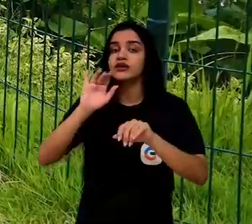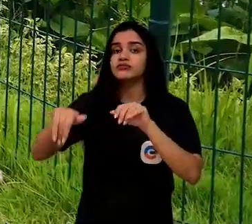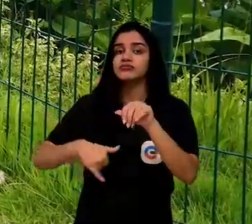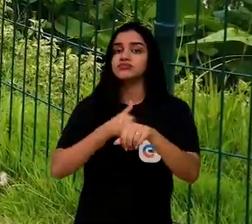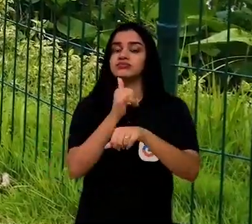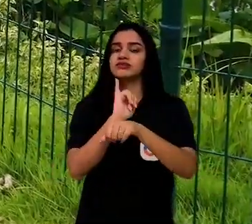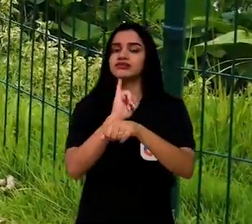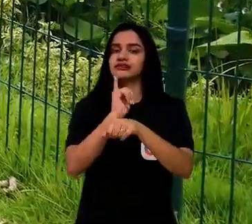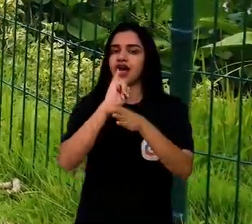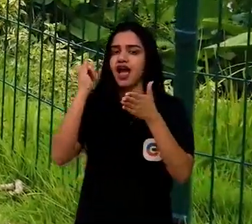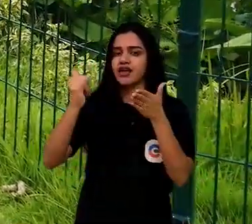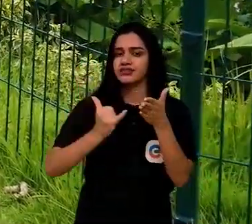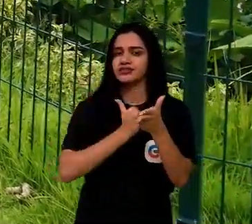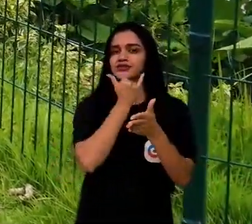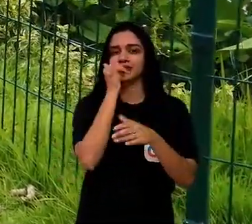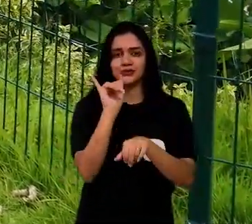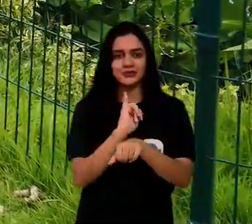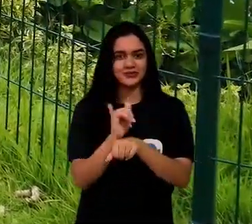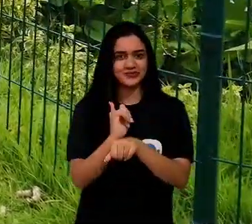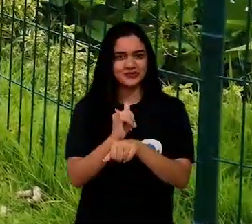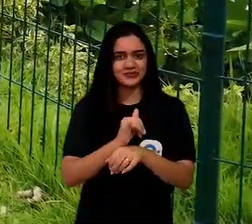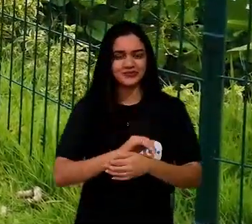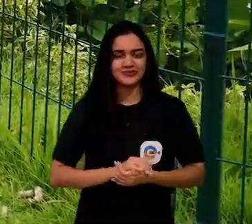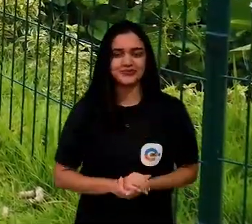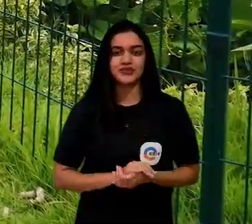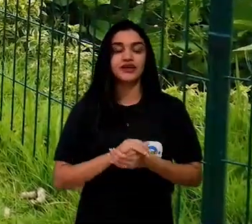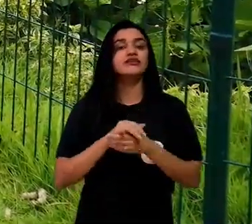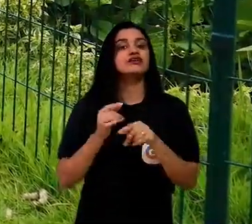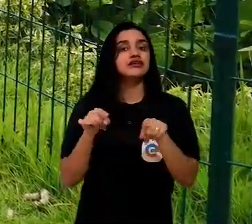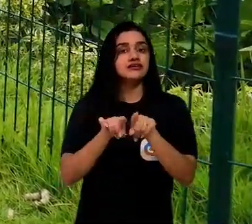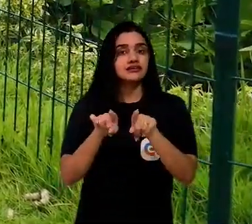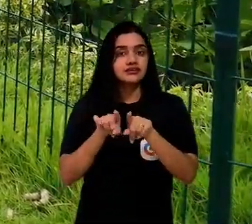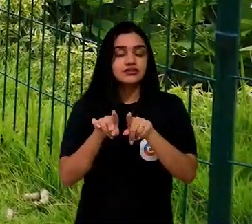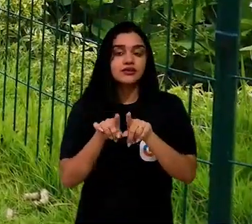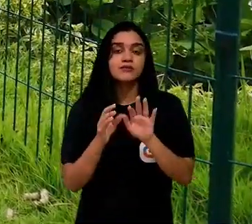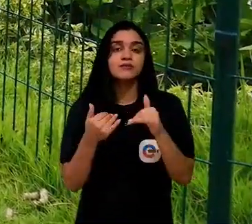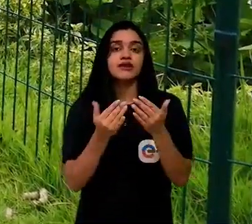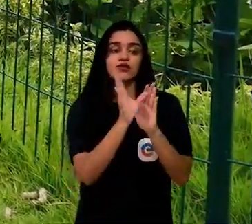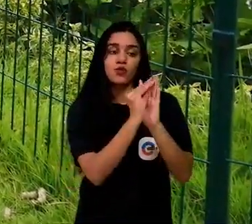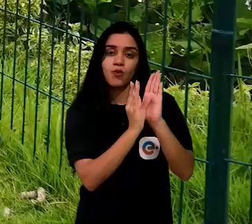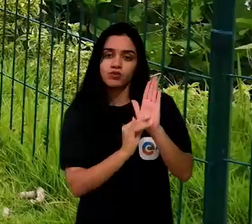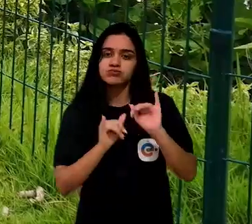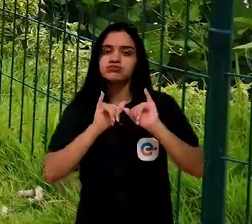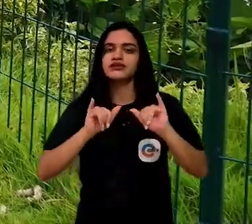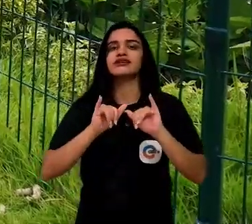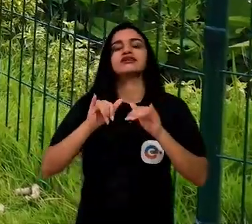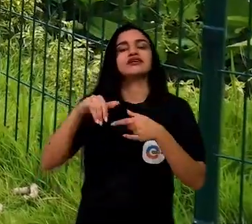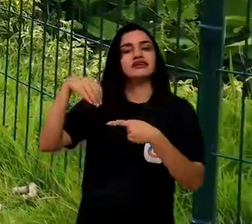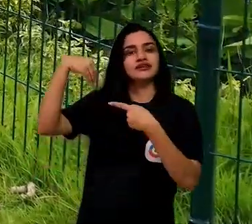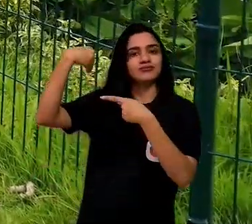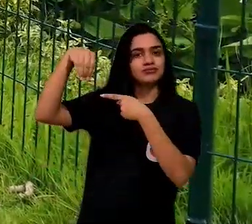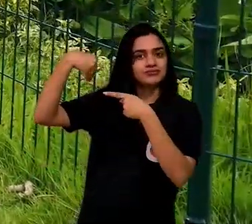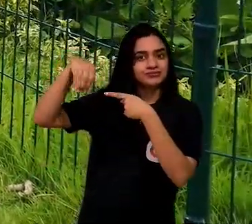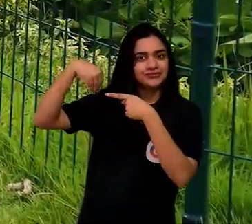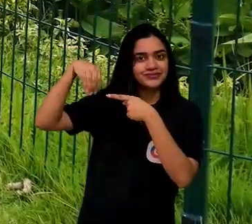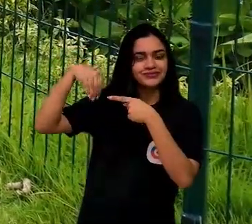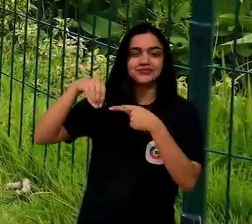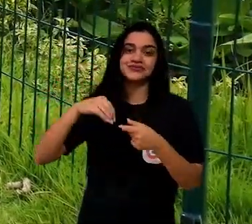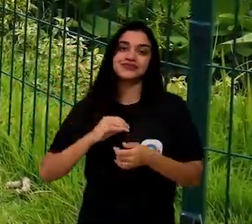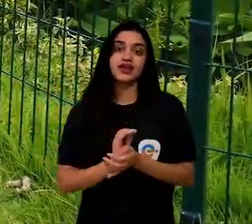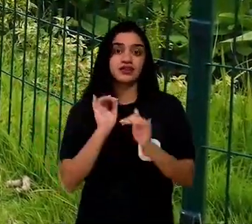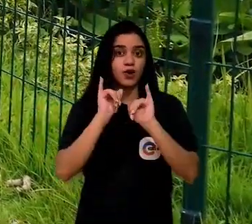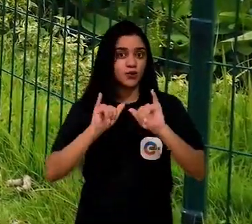inscrever no nosso canal do YouTube, compartilhar o nosso conteúdo e ativar o sininho das